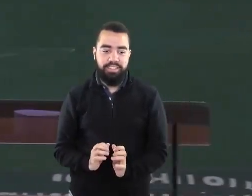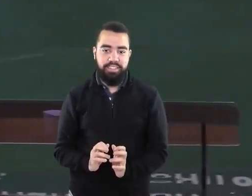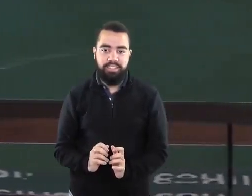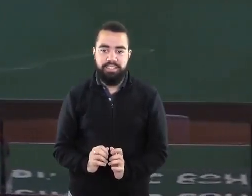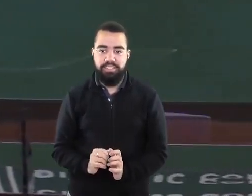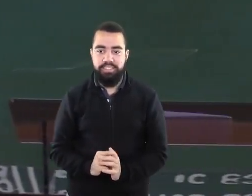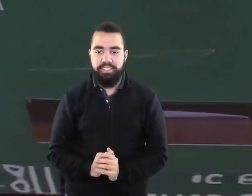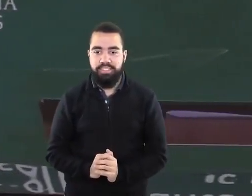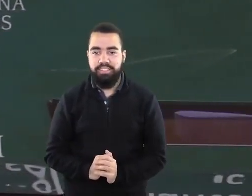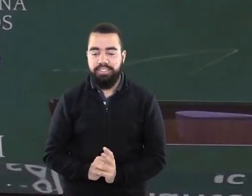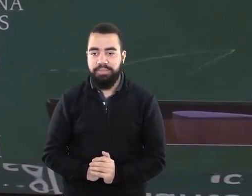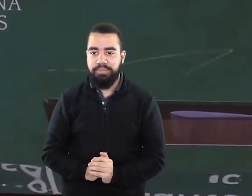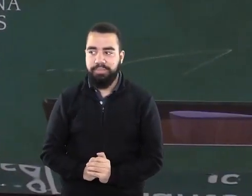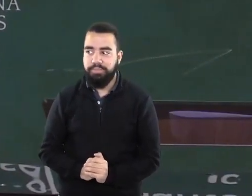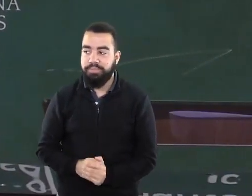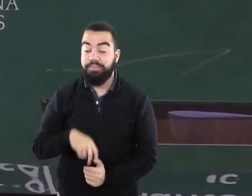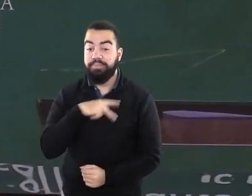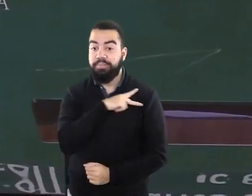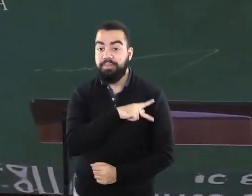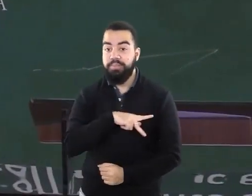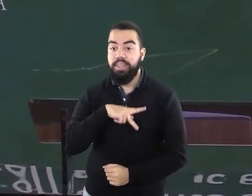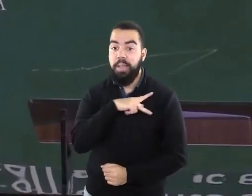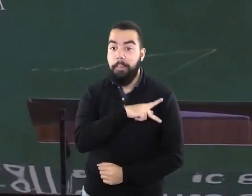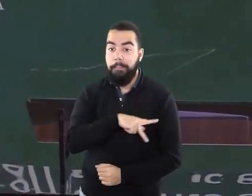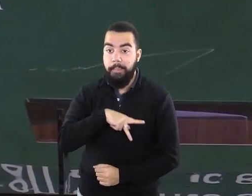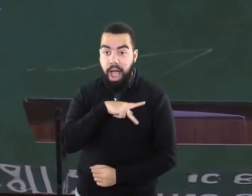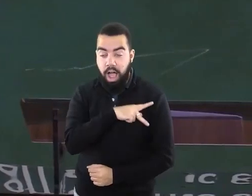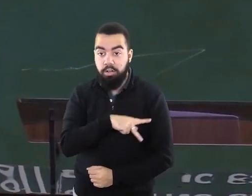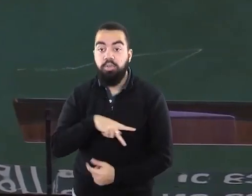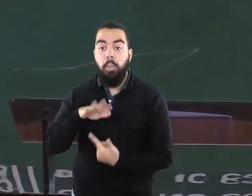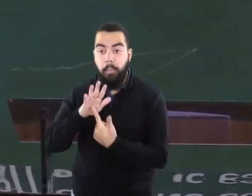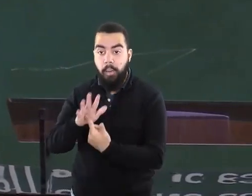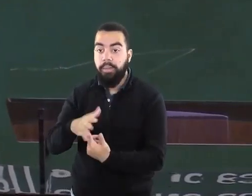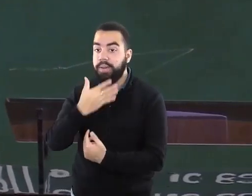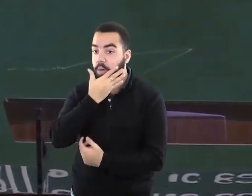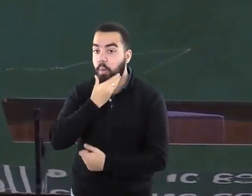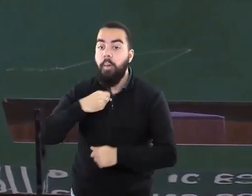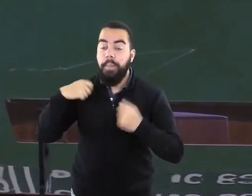Nesse sentido que Paulo está dizendo, que o marido precisa ser carinhoso,